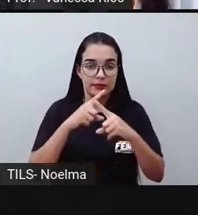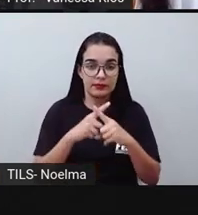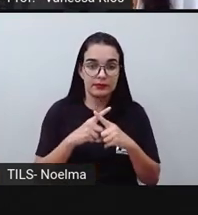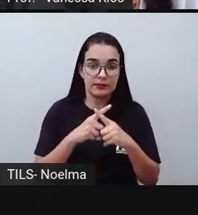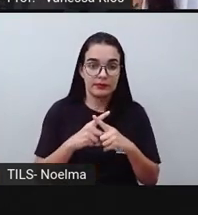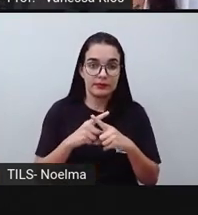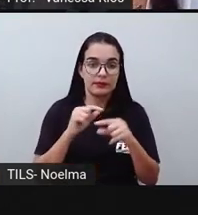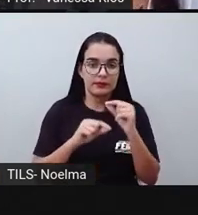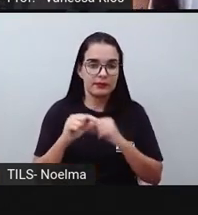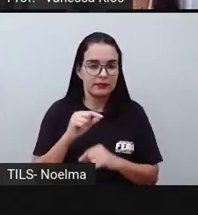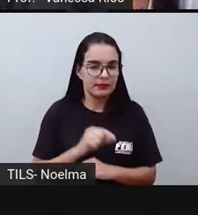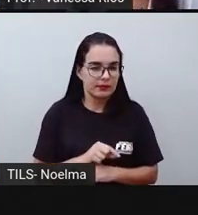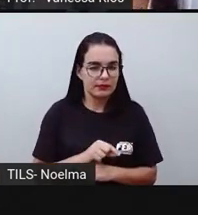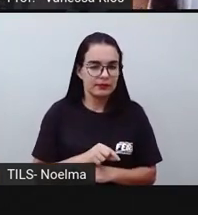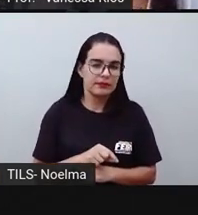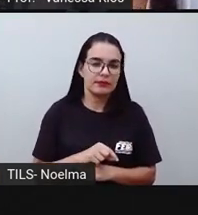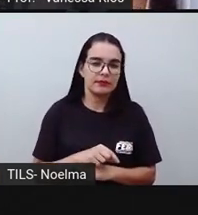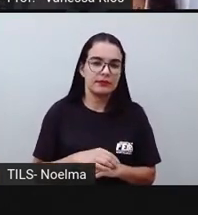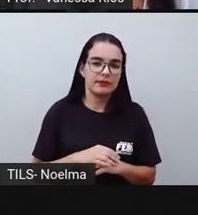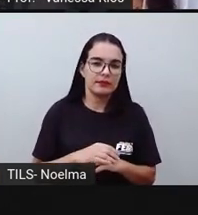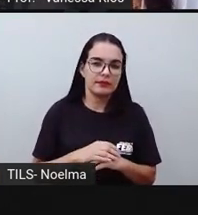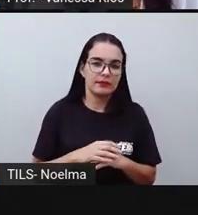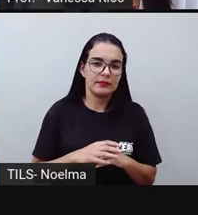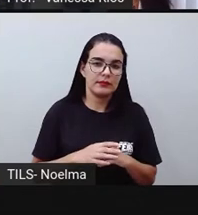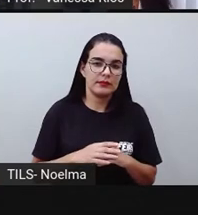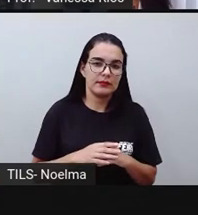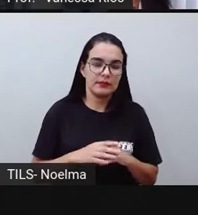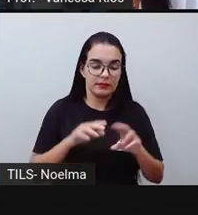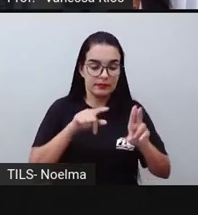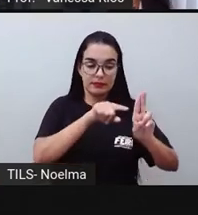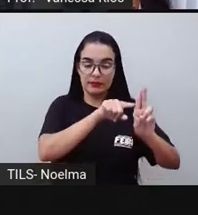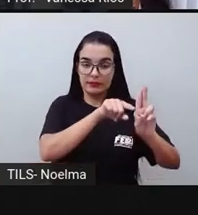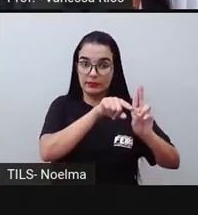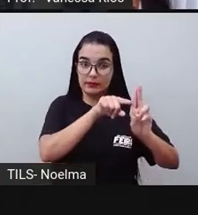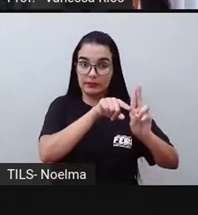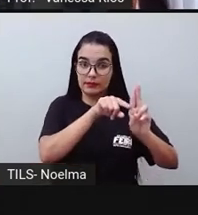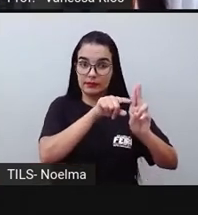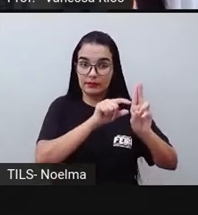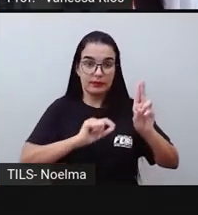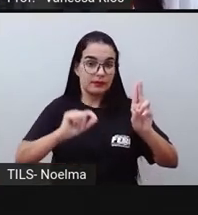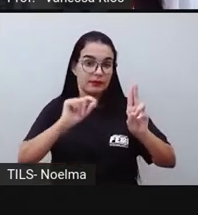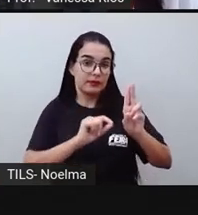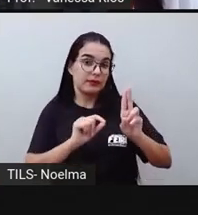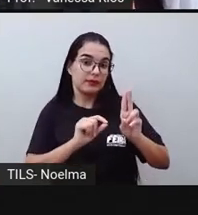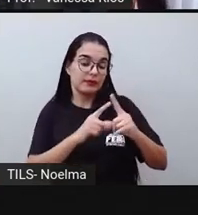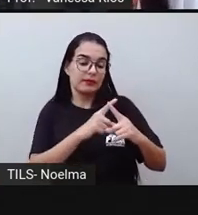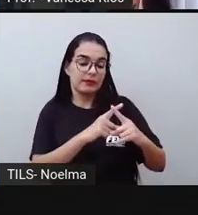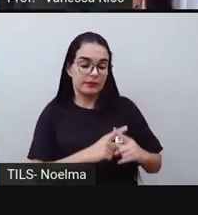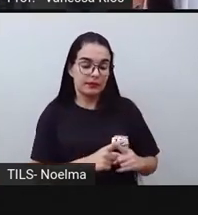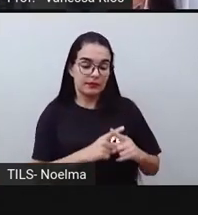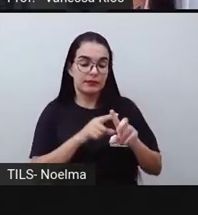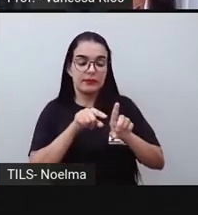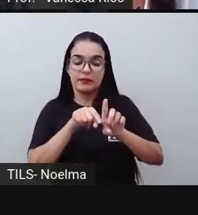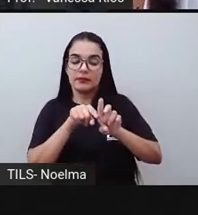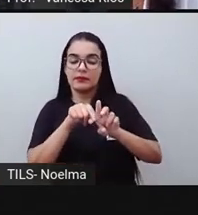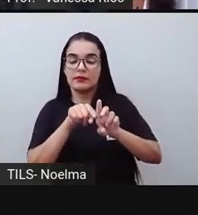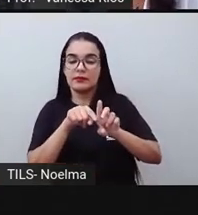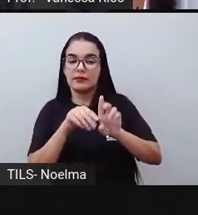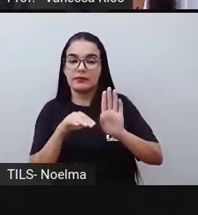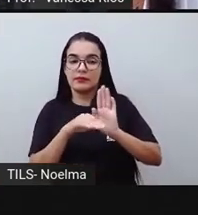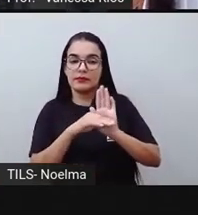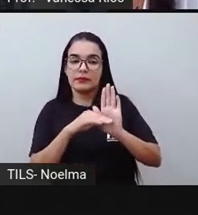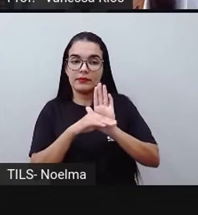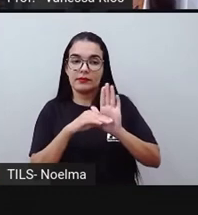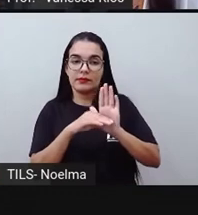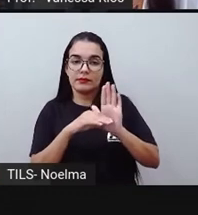multiplicar a dezena do primeiro fator com a unidade do segundo fator. Ou seja, 2 vezes 3 igual a 6. E o